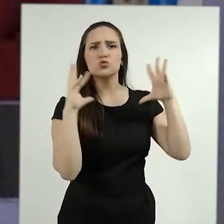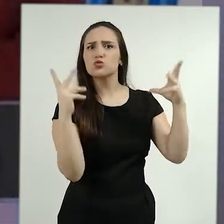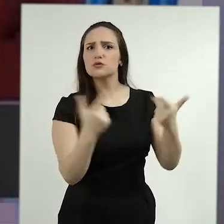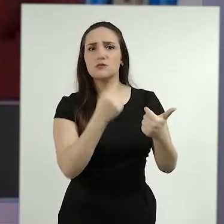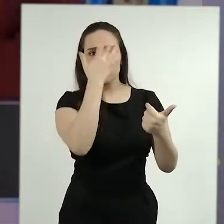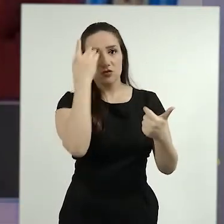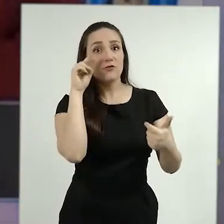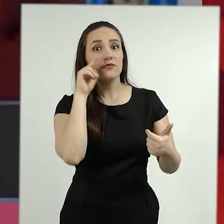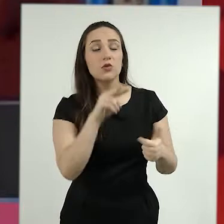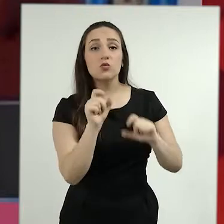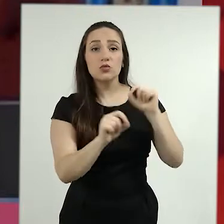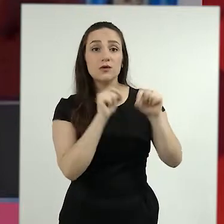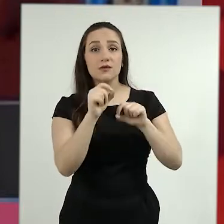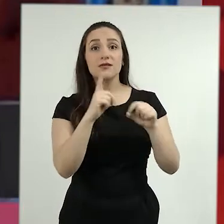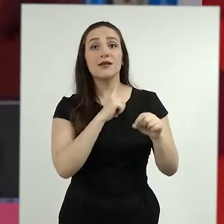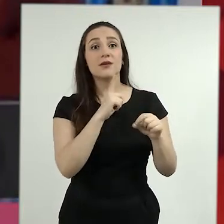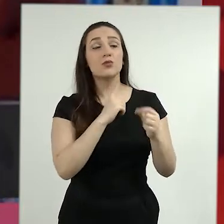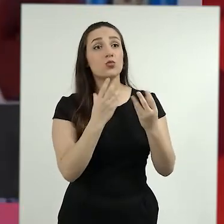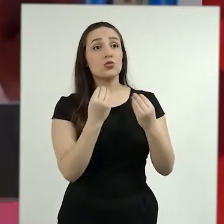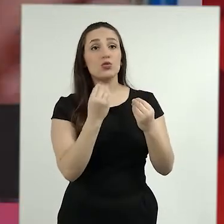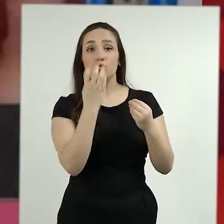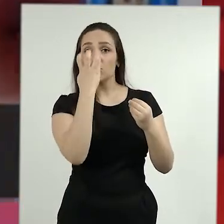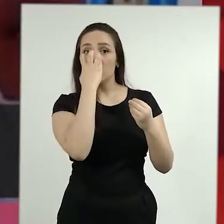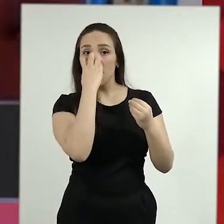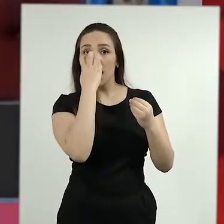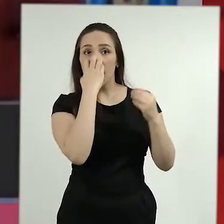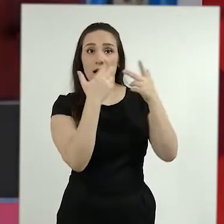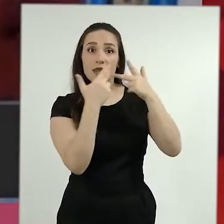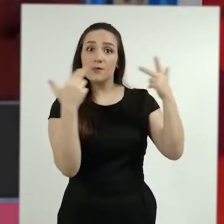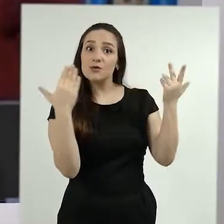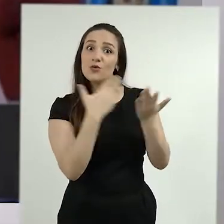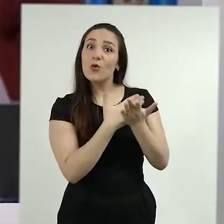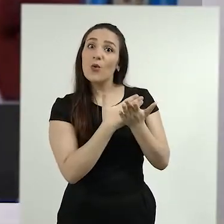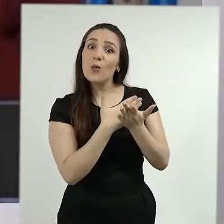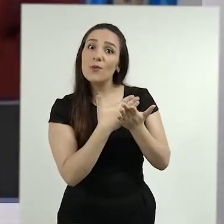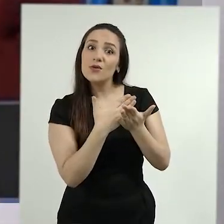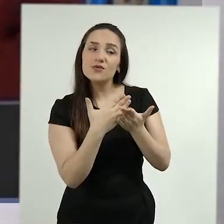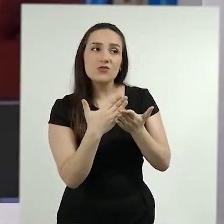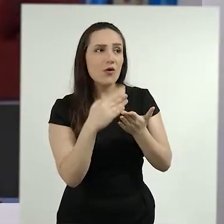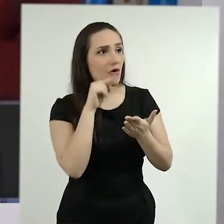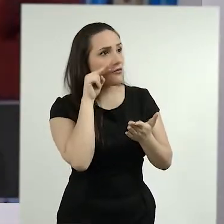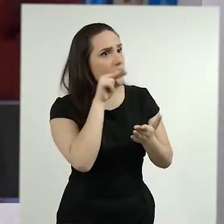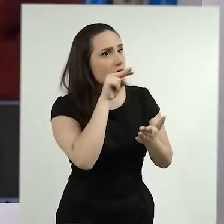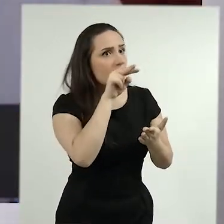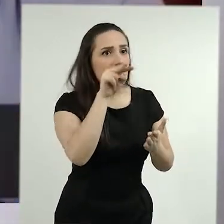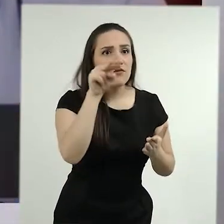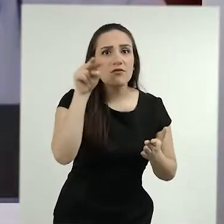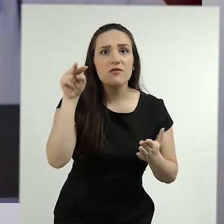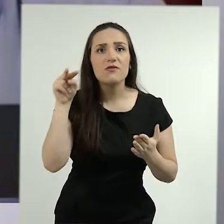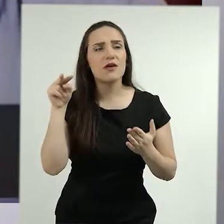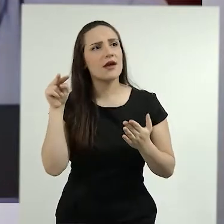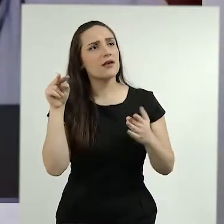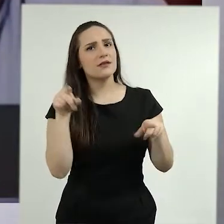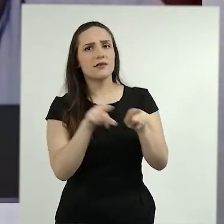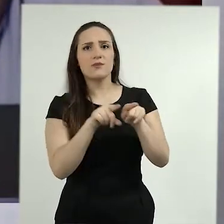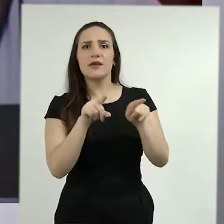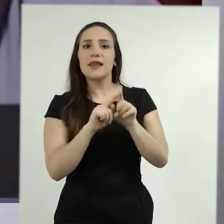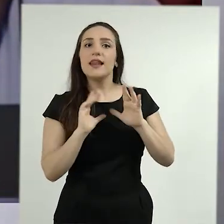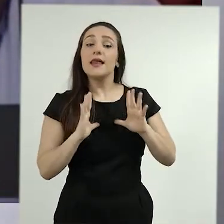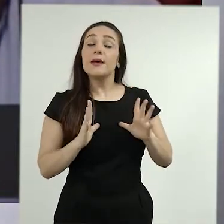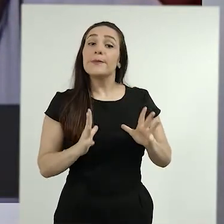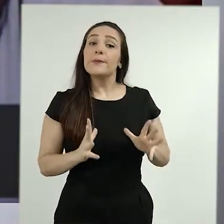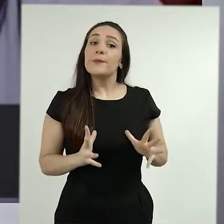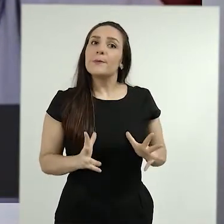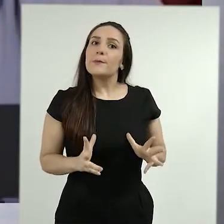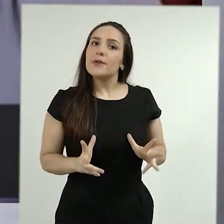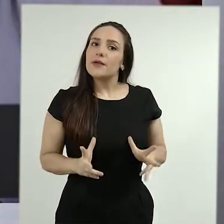mídia social, muitos animais, entre aspas, começaram a aparecer em cidades. A gente começou a ver também